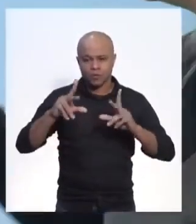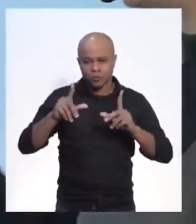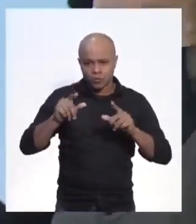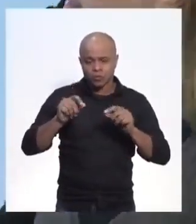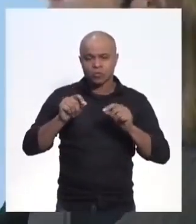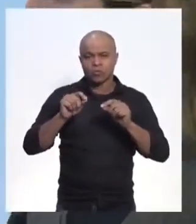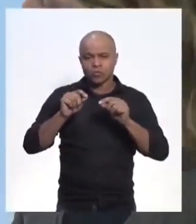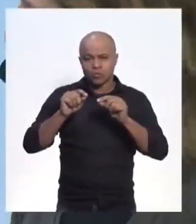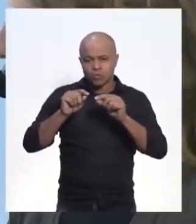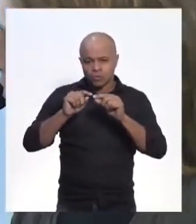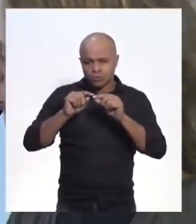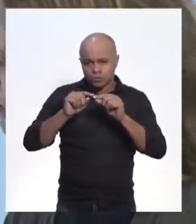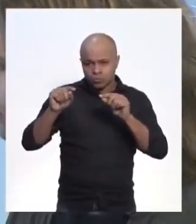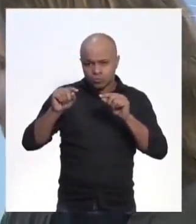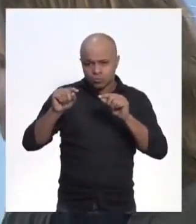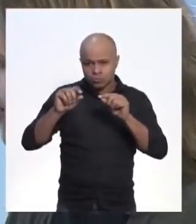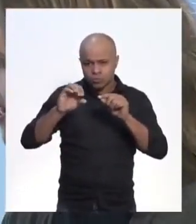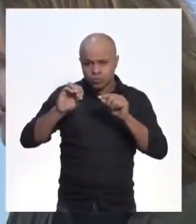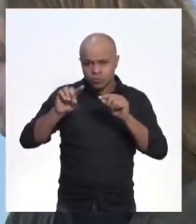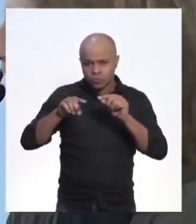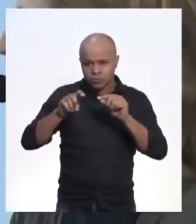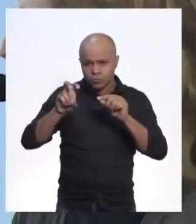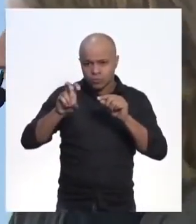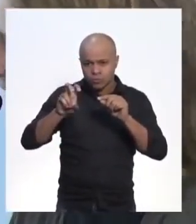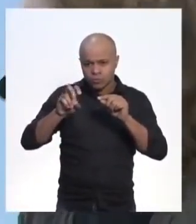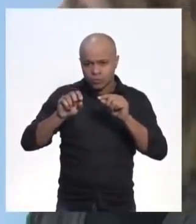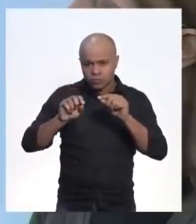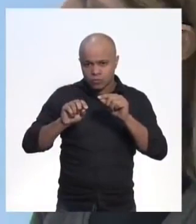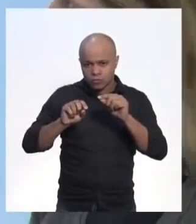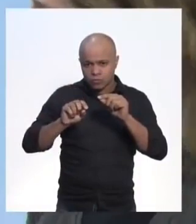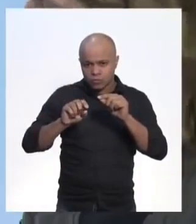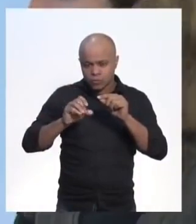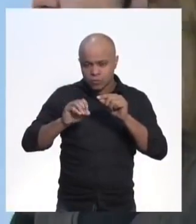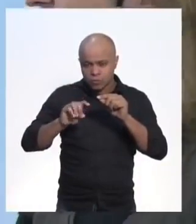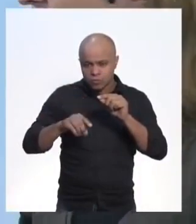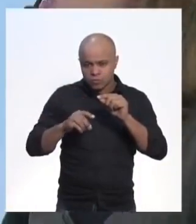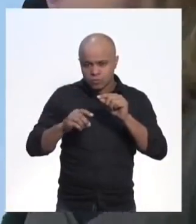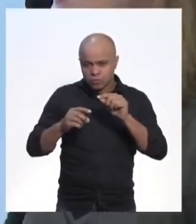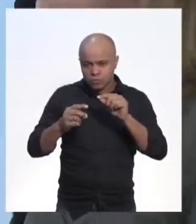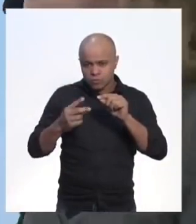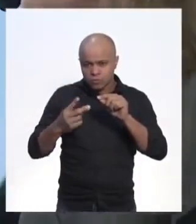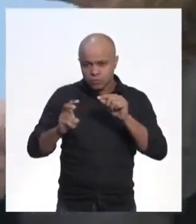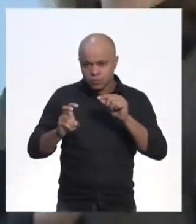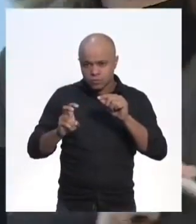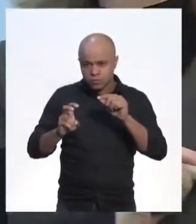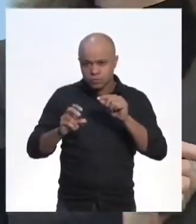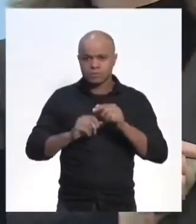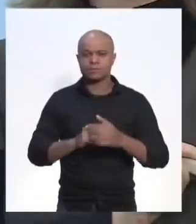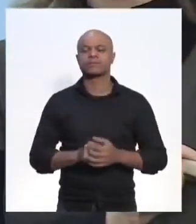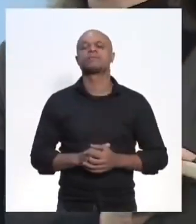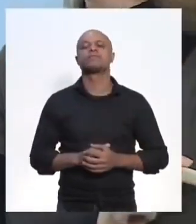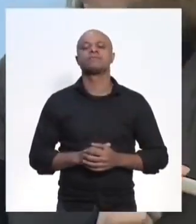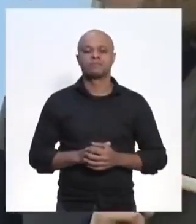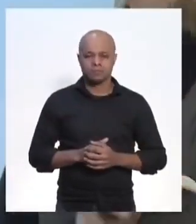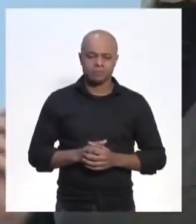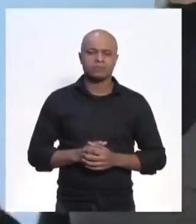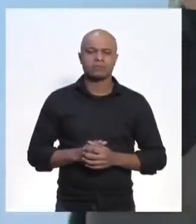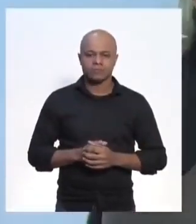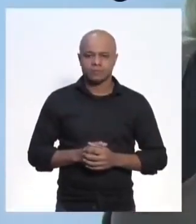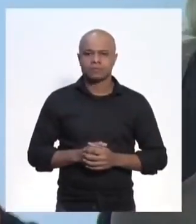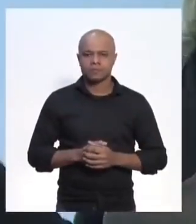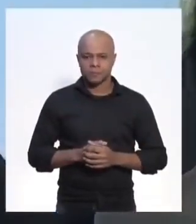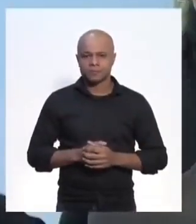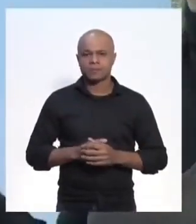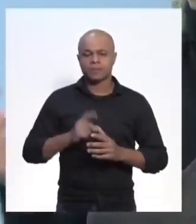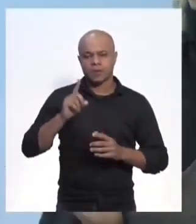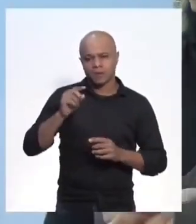4. Na metade do 1, a gente marcou o meio. E na metade desse meio até o 0, a gente marcou o 0,25. E a